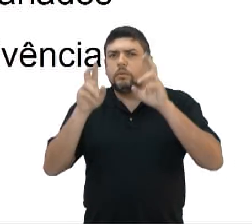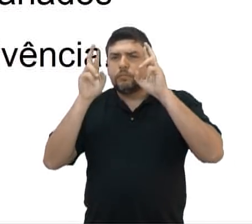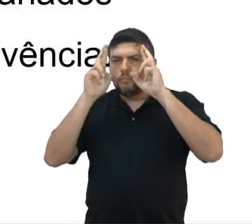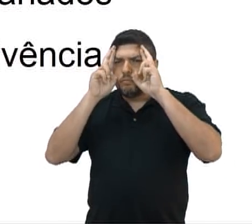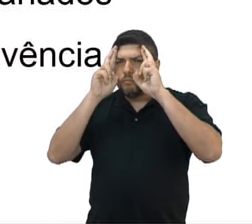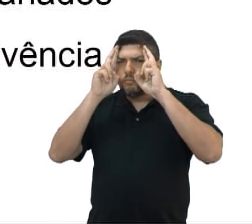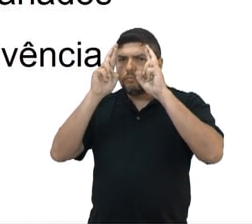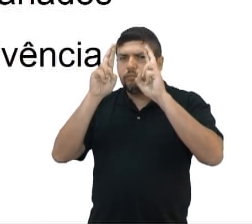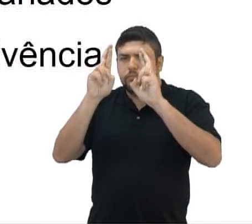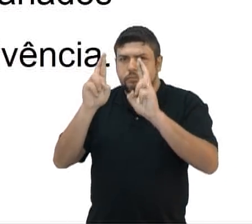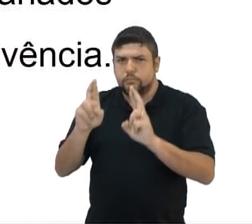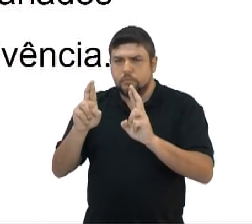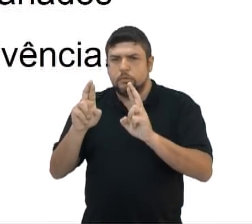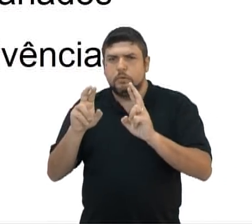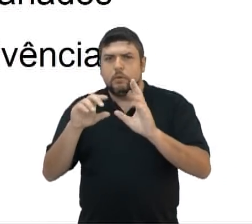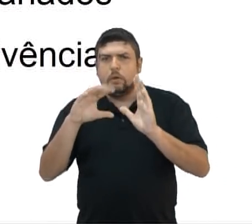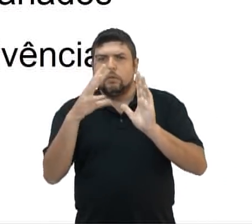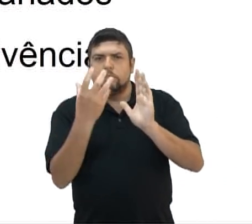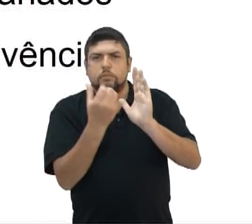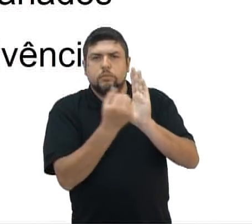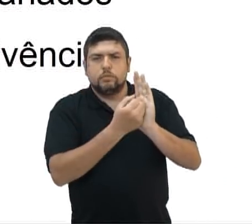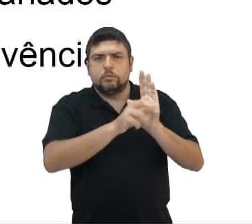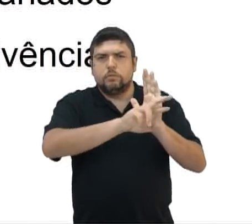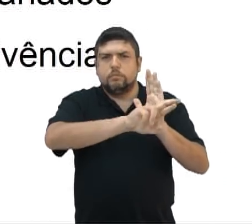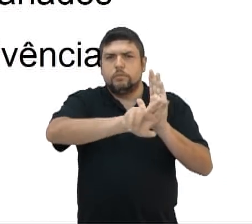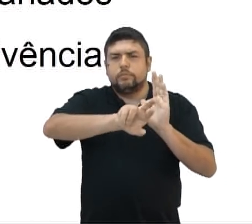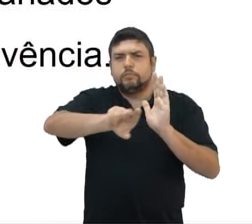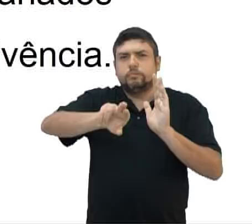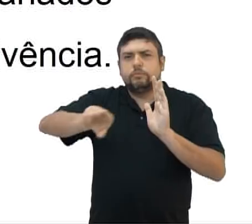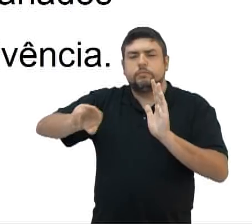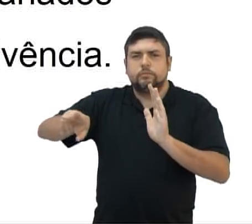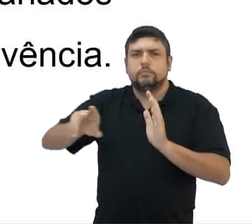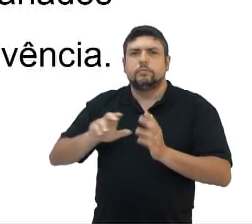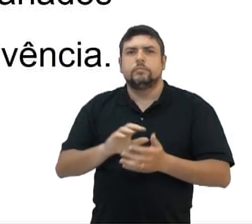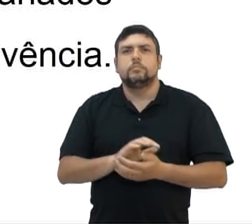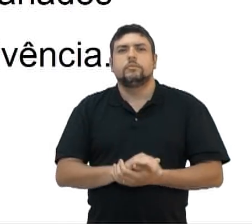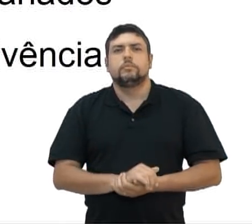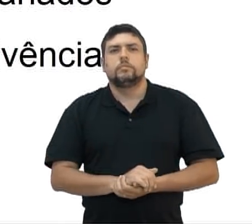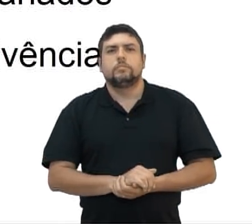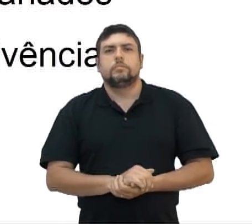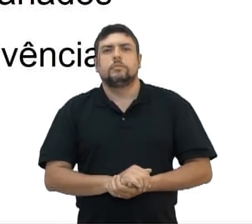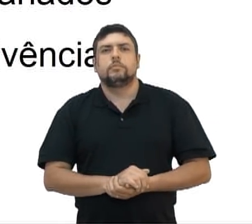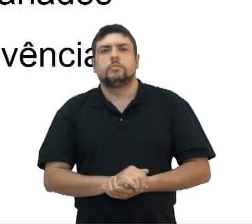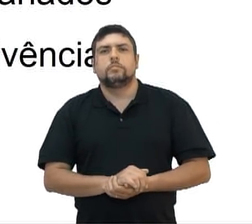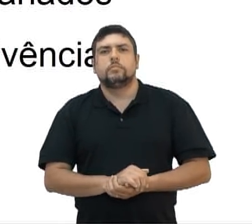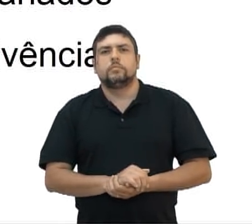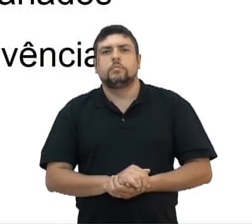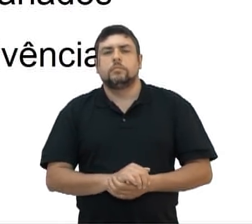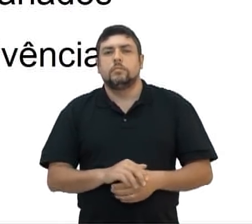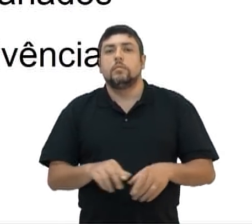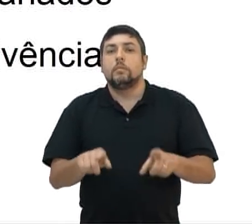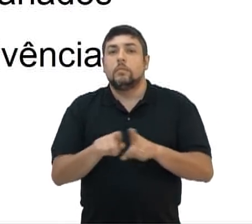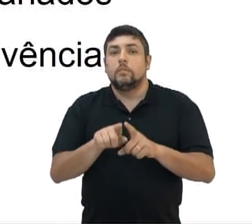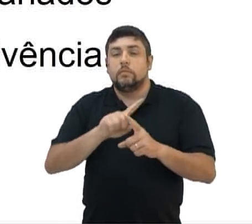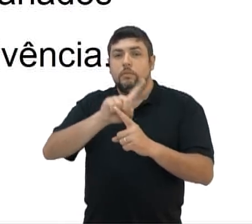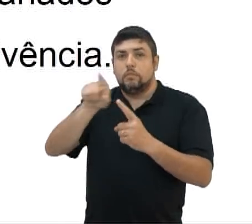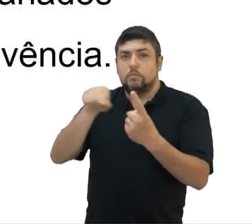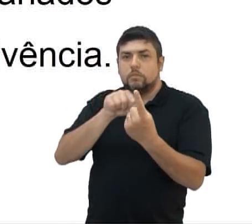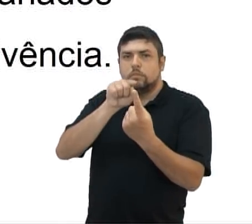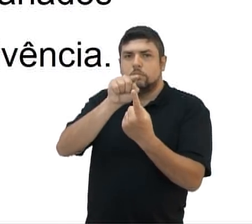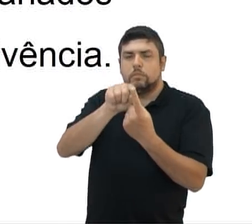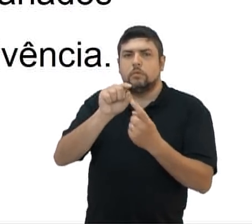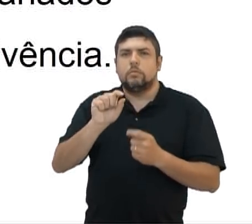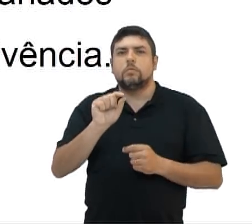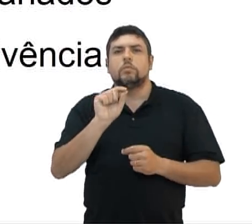os símbolos das distintas manifestações, tradições e instituições religiosas. Um outro objetivo da nossa aula